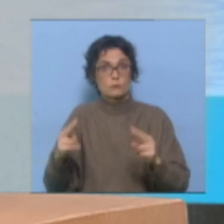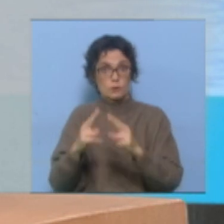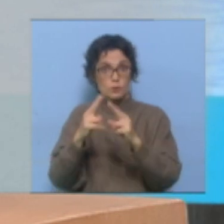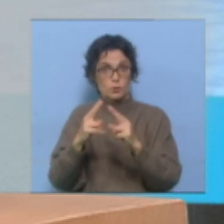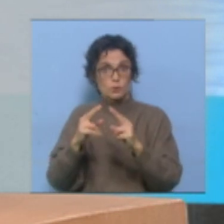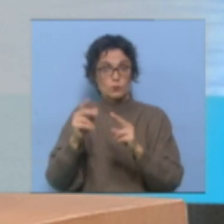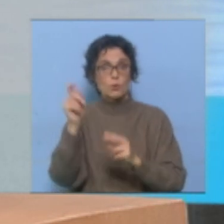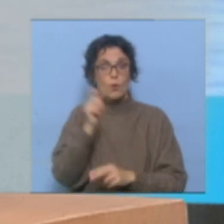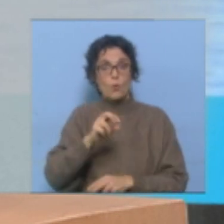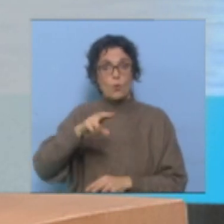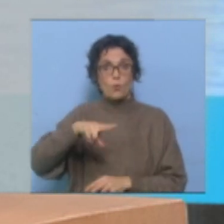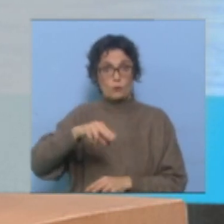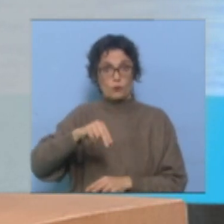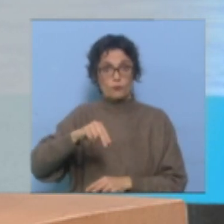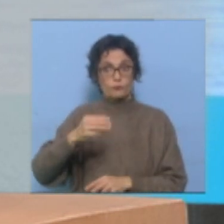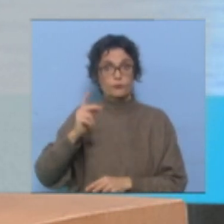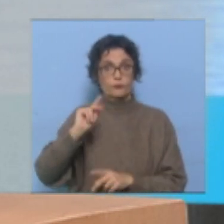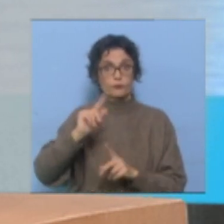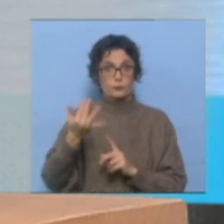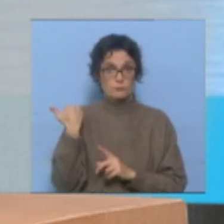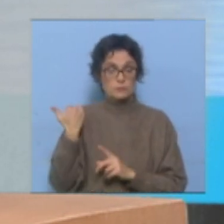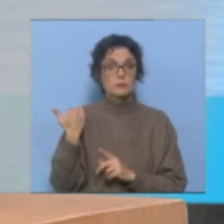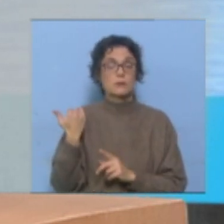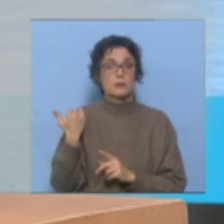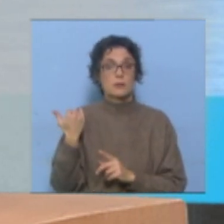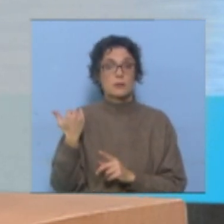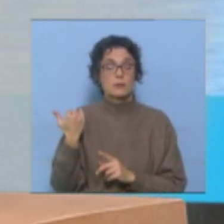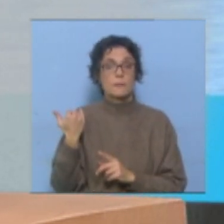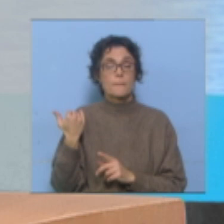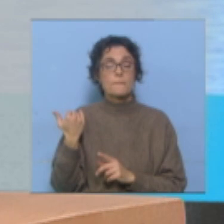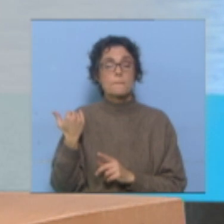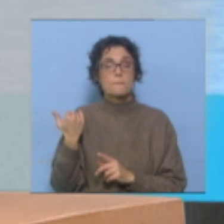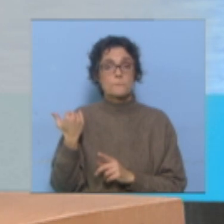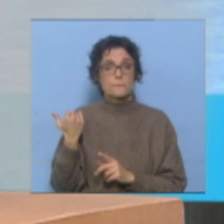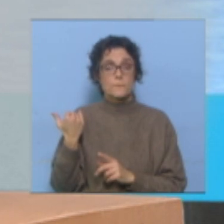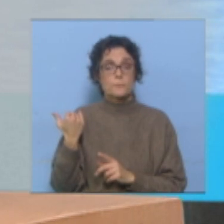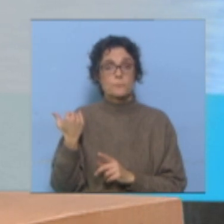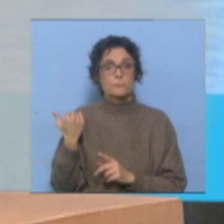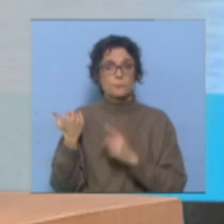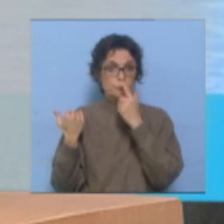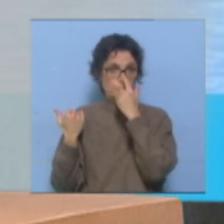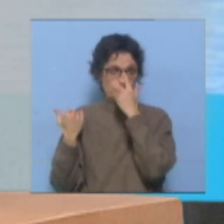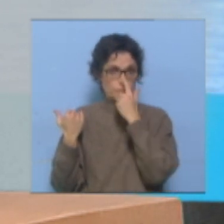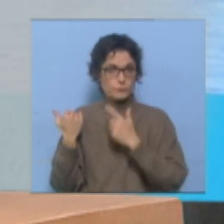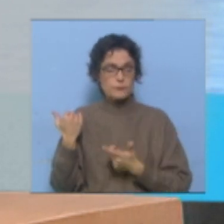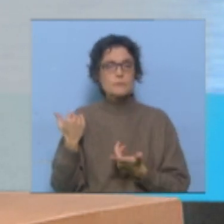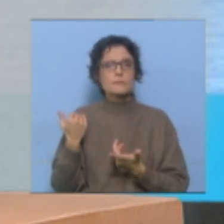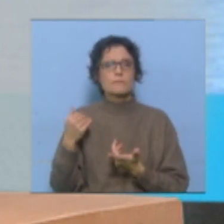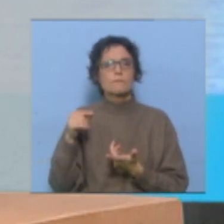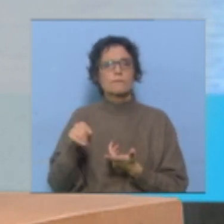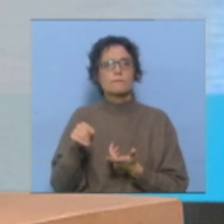passado, precisamente a partir do Dicastério do